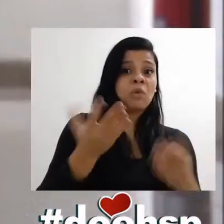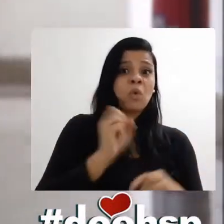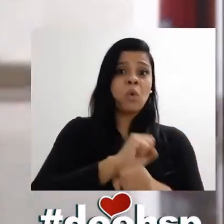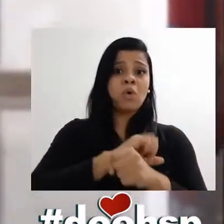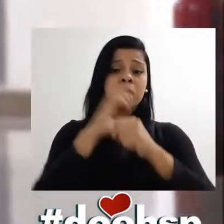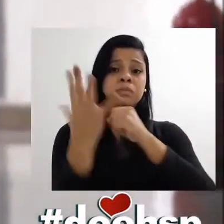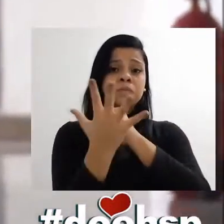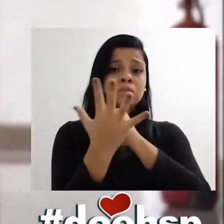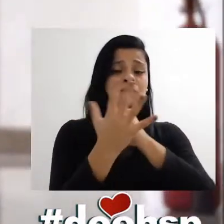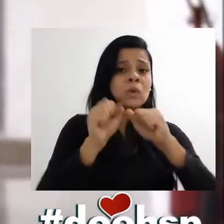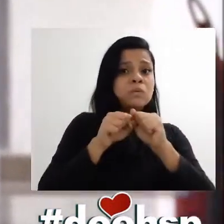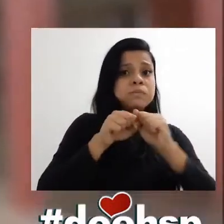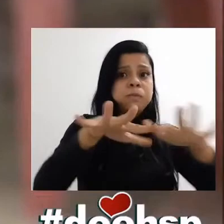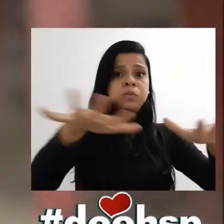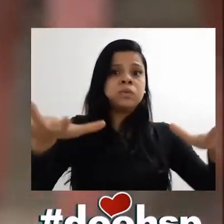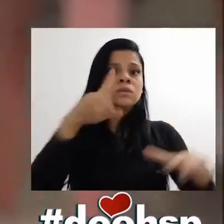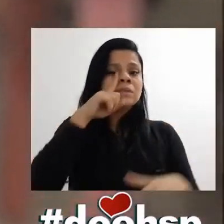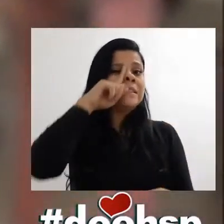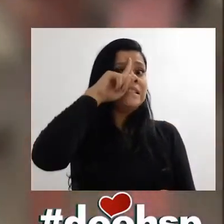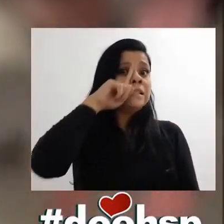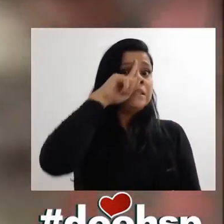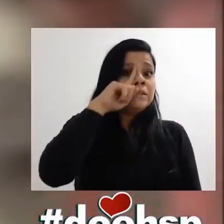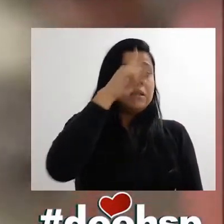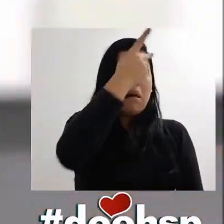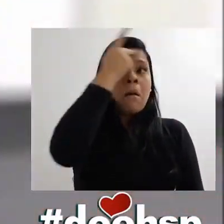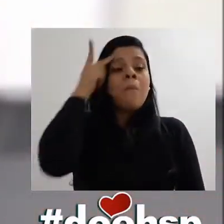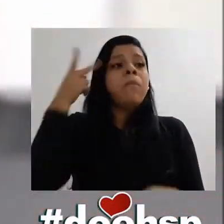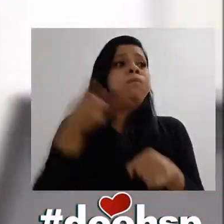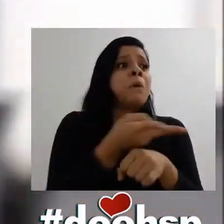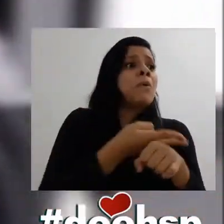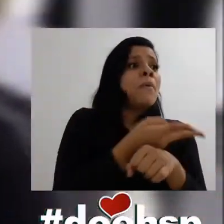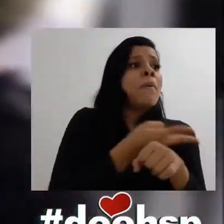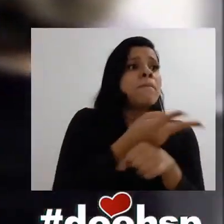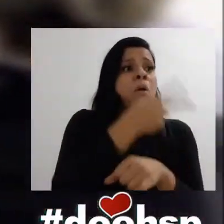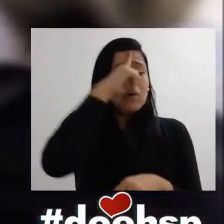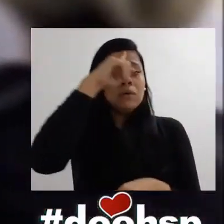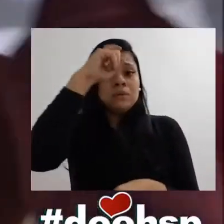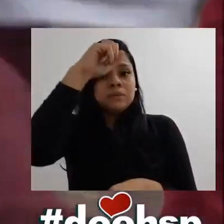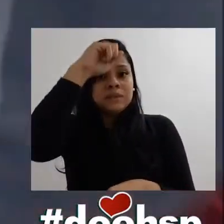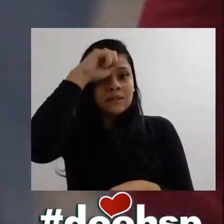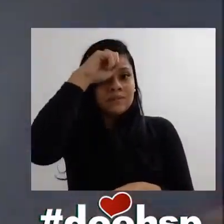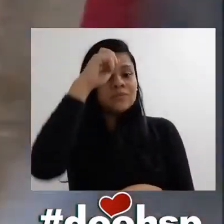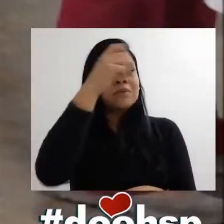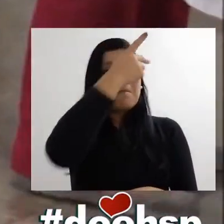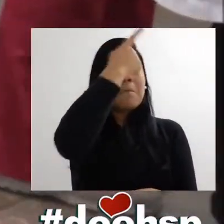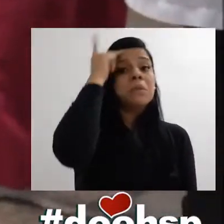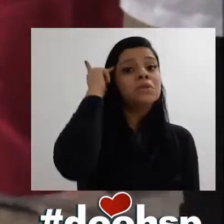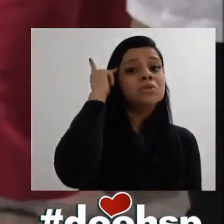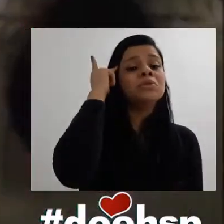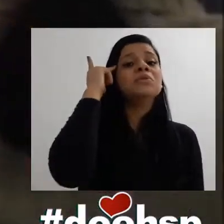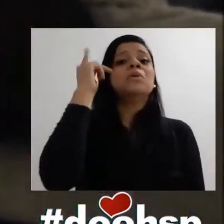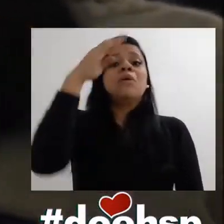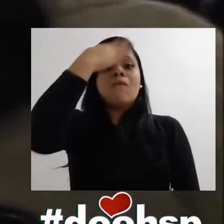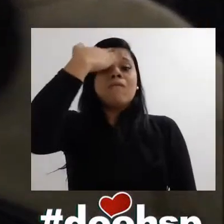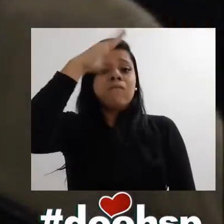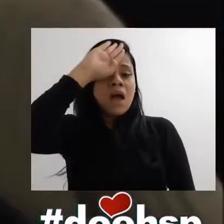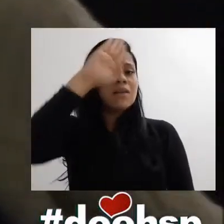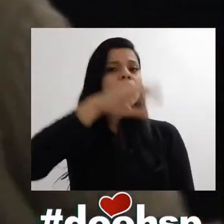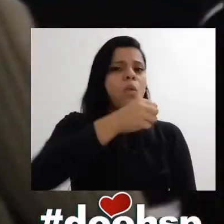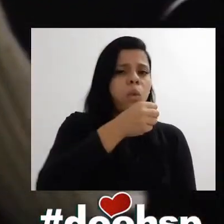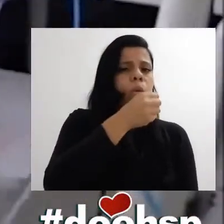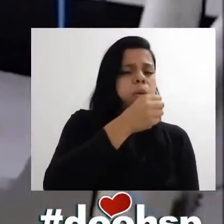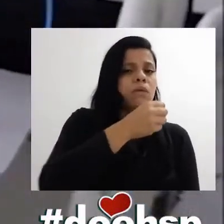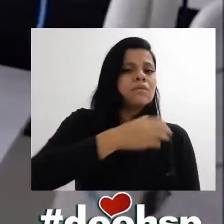aumento significativo na procura por atendimento médico e hospitalar. Pessoas chegam com febre, tosse, dificuldade de